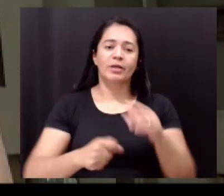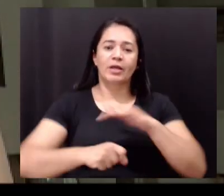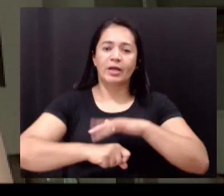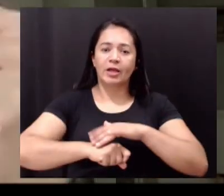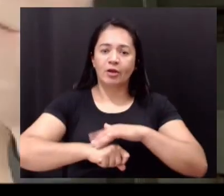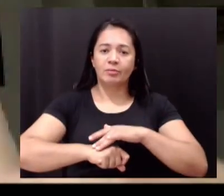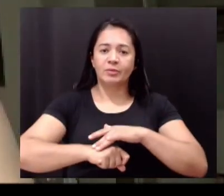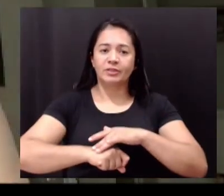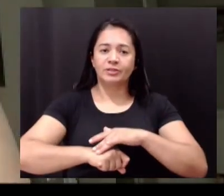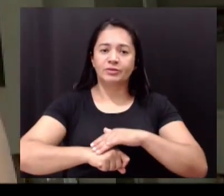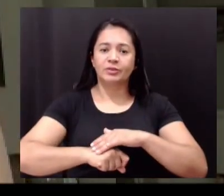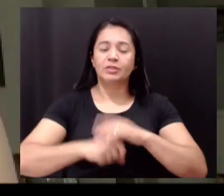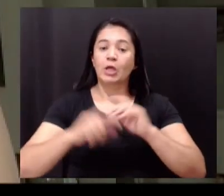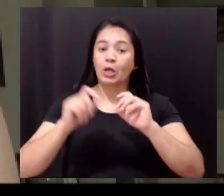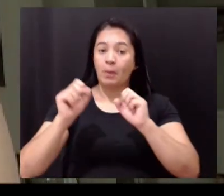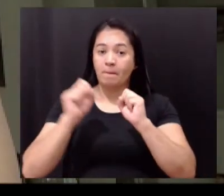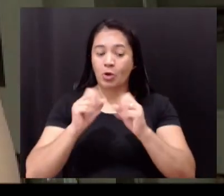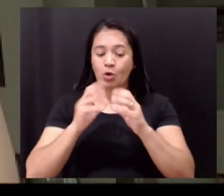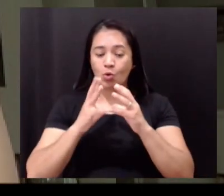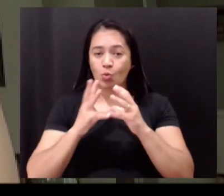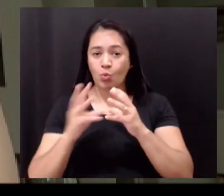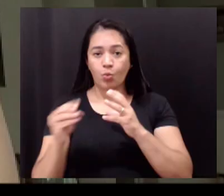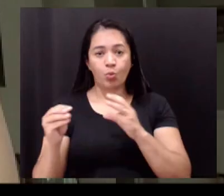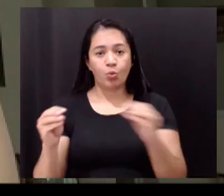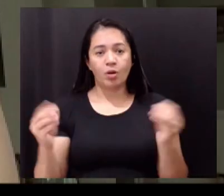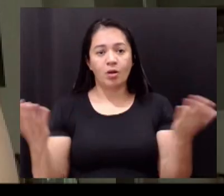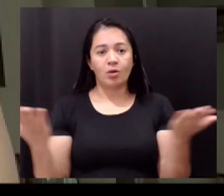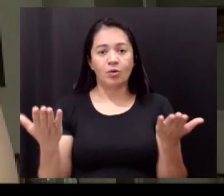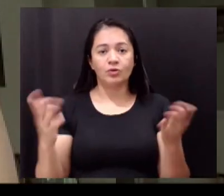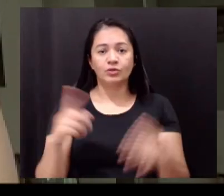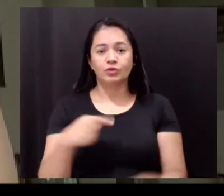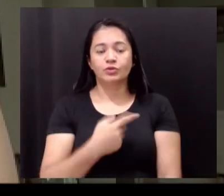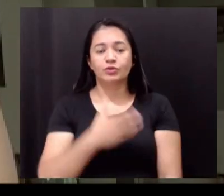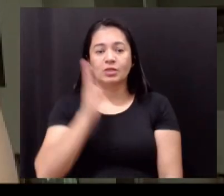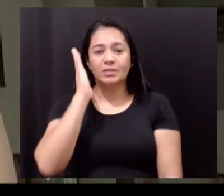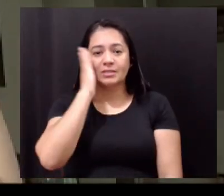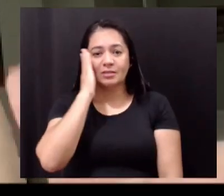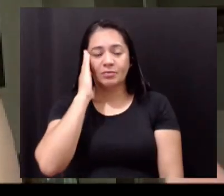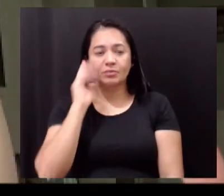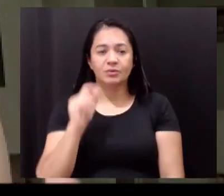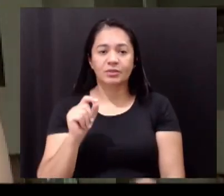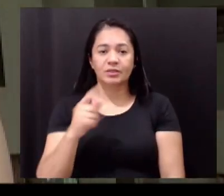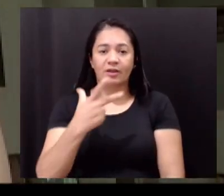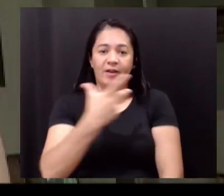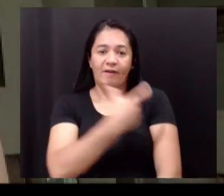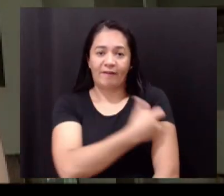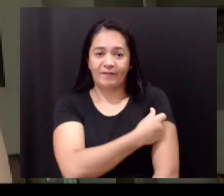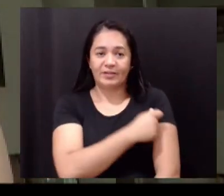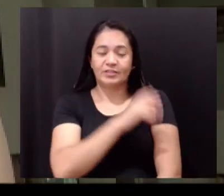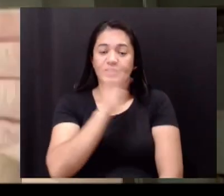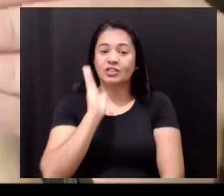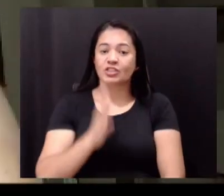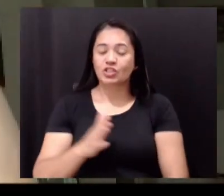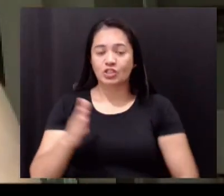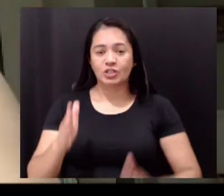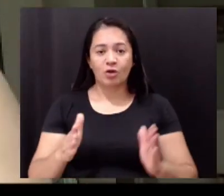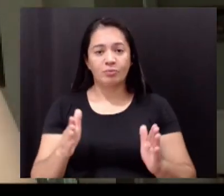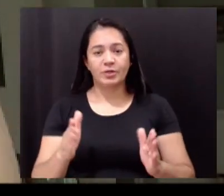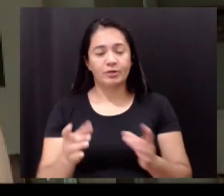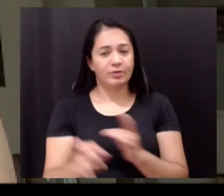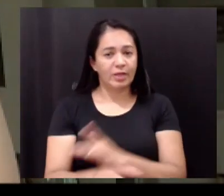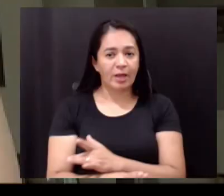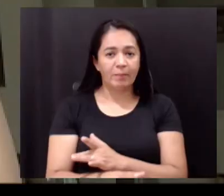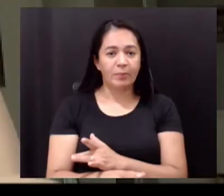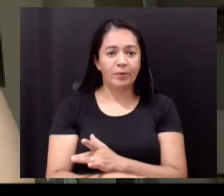erradicada. Hoje em dia, a gente sabe que realizar a vacina, mesmo já tendo passado esse período que a gente comentou, ele é